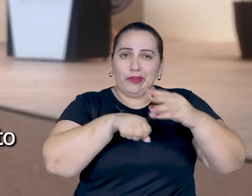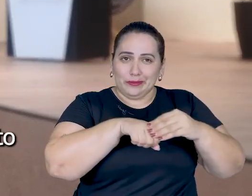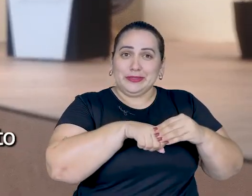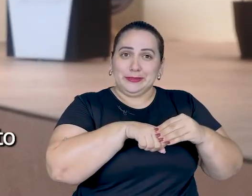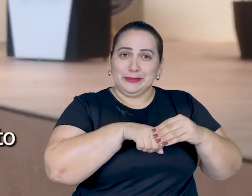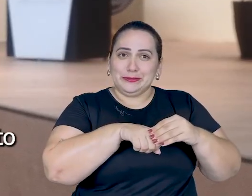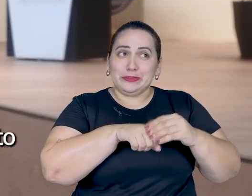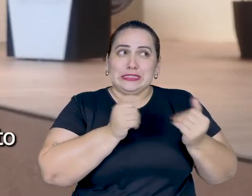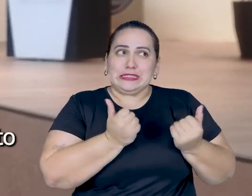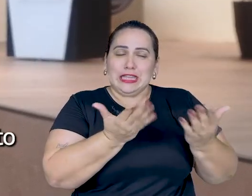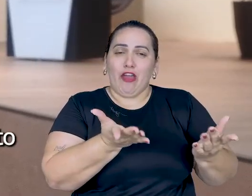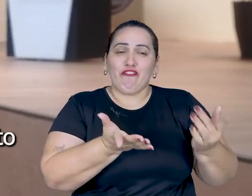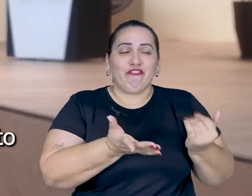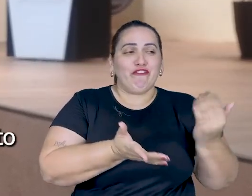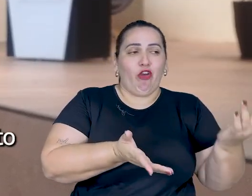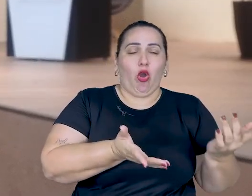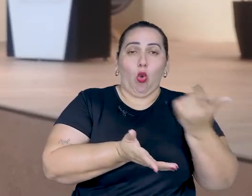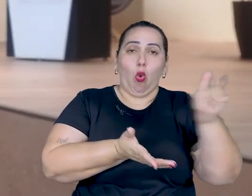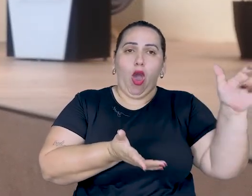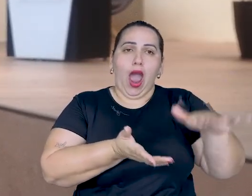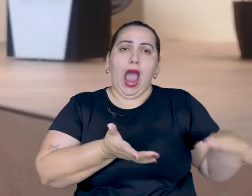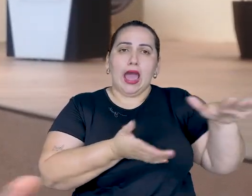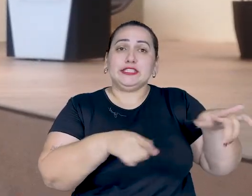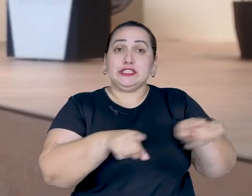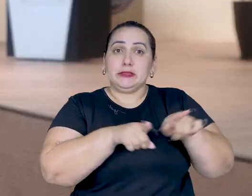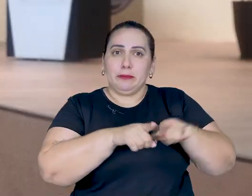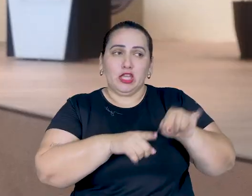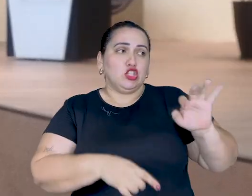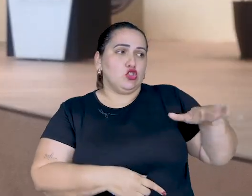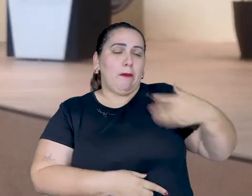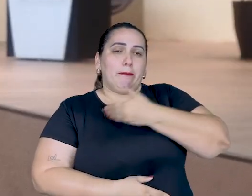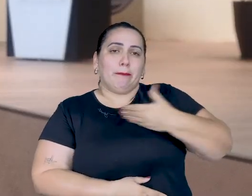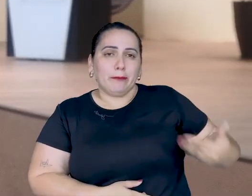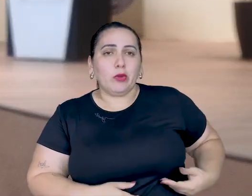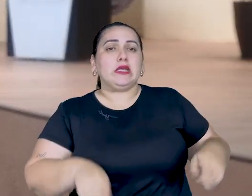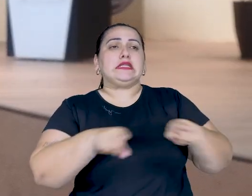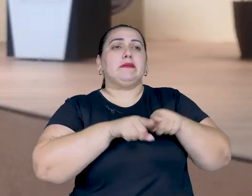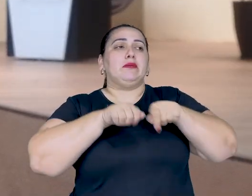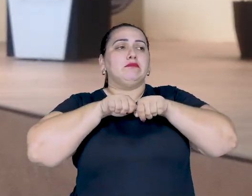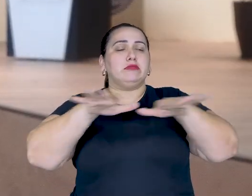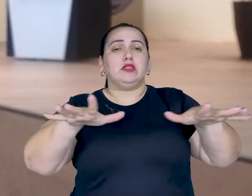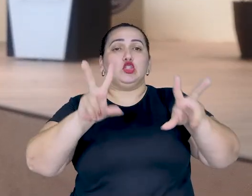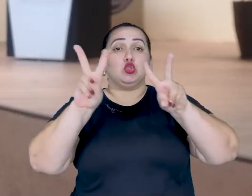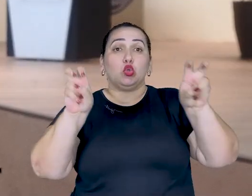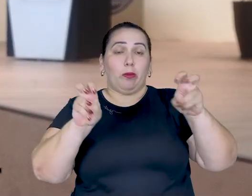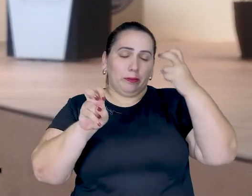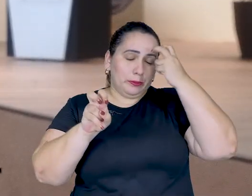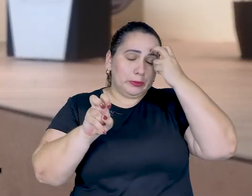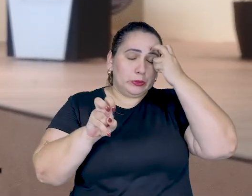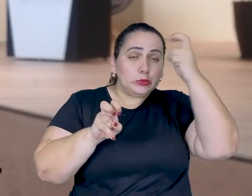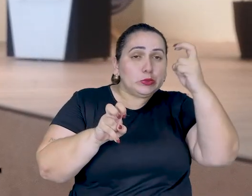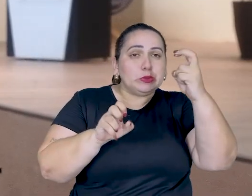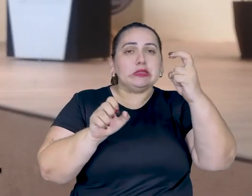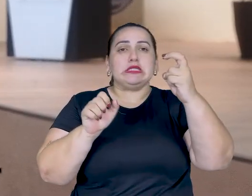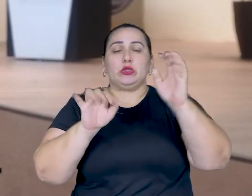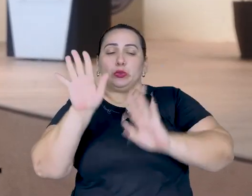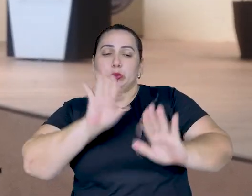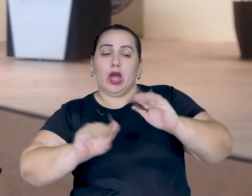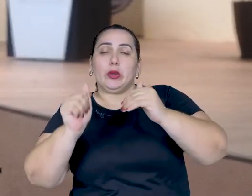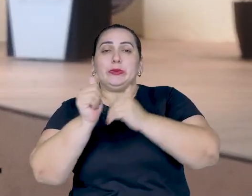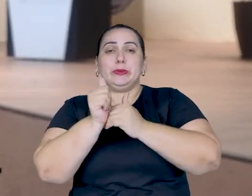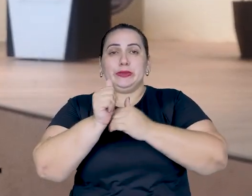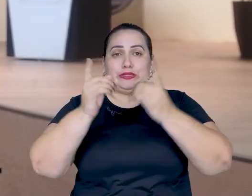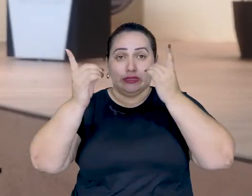conhecimento entre os tribunais e talvez externalizar para outros tribunais e outros órgãos públicos e disseminar